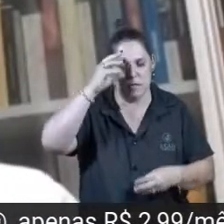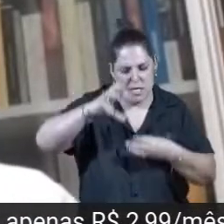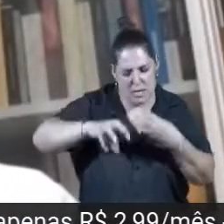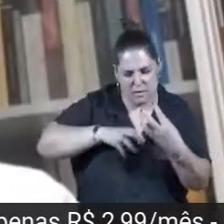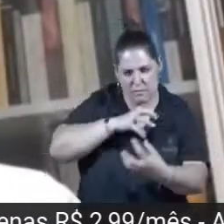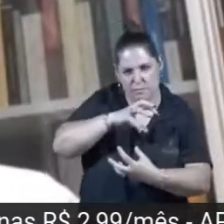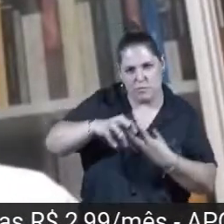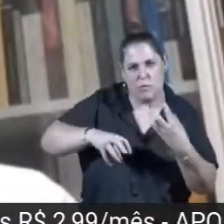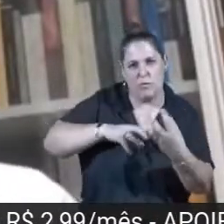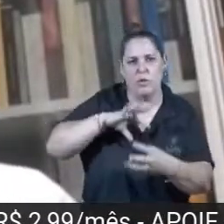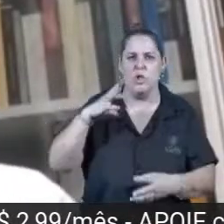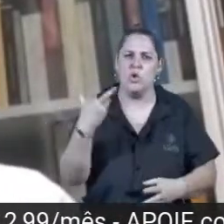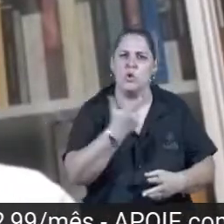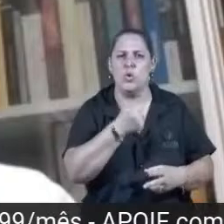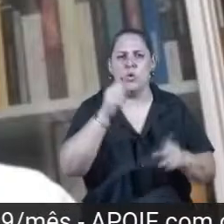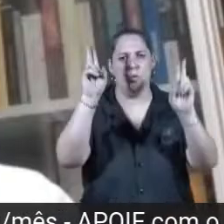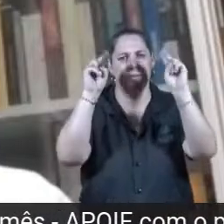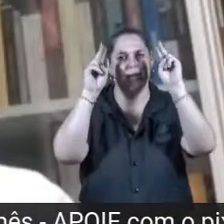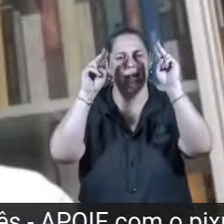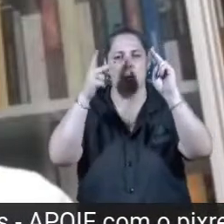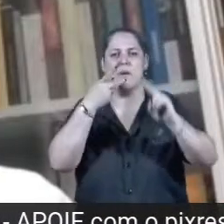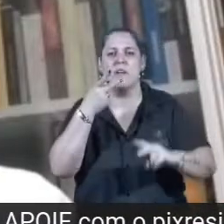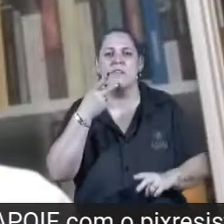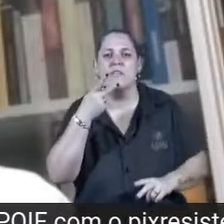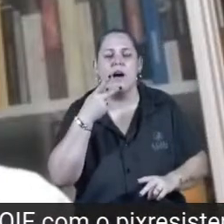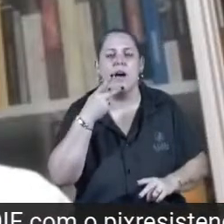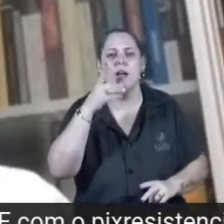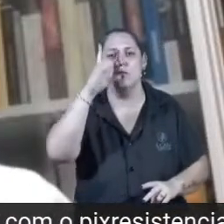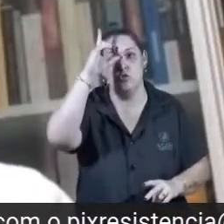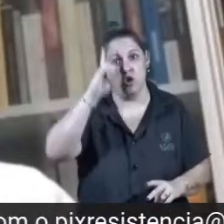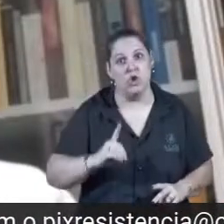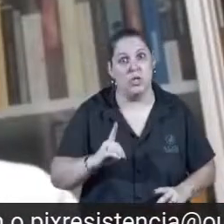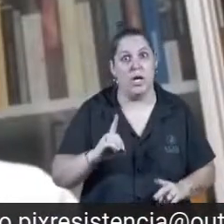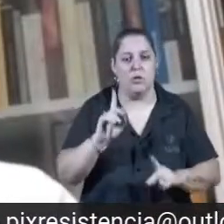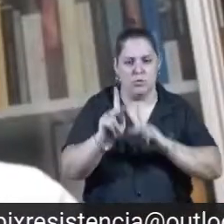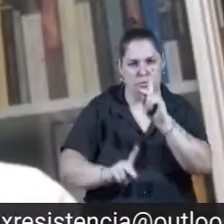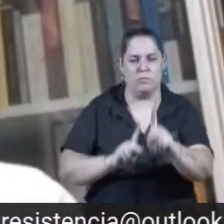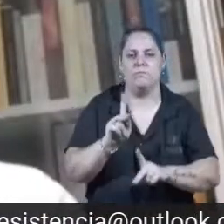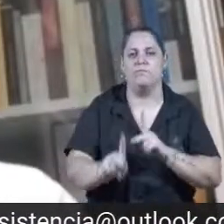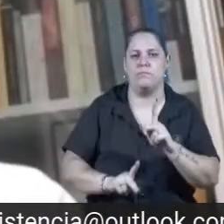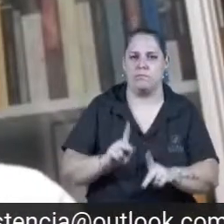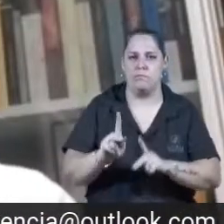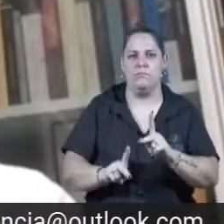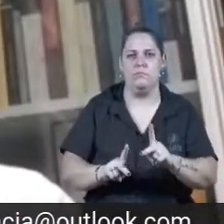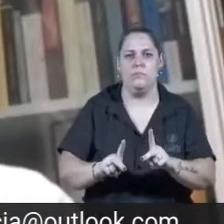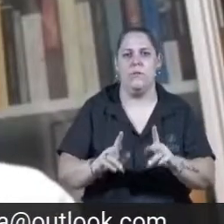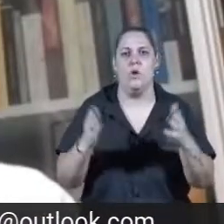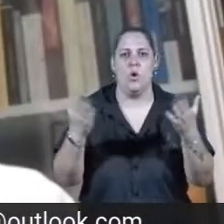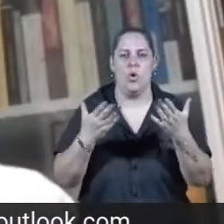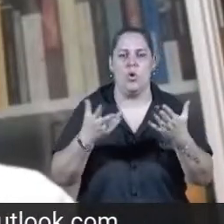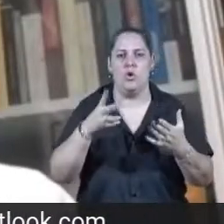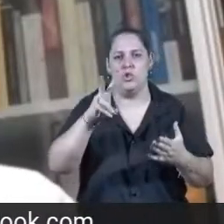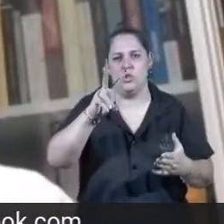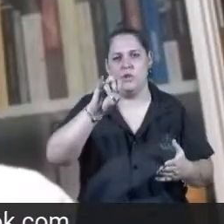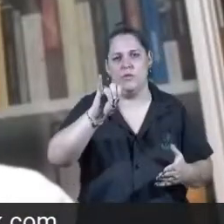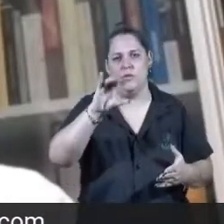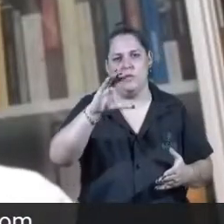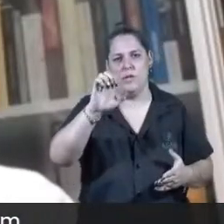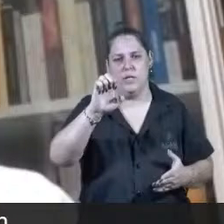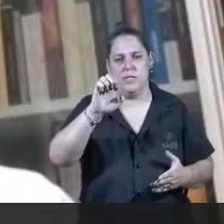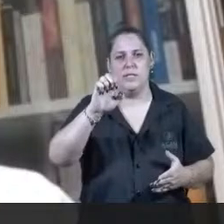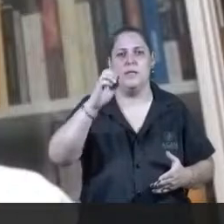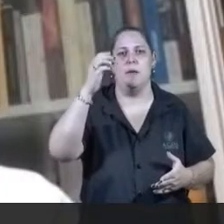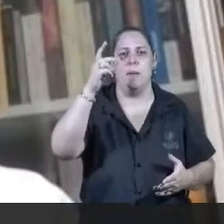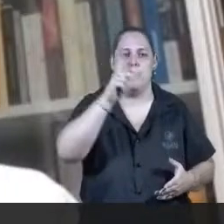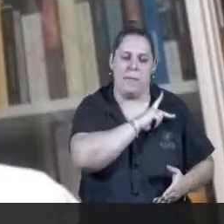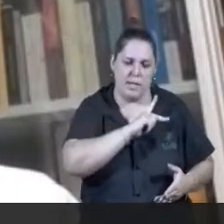envolvida com toda a temática que diz respeito aos direitos humanos. Hoje é meu vice-presidente na Comissão de